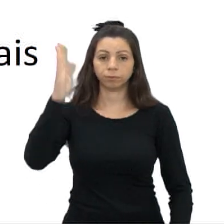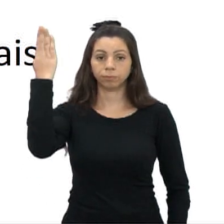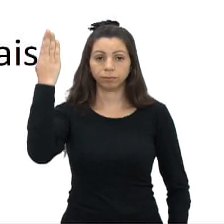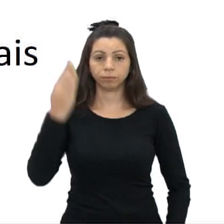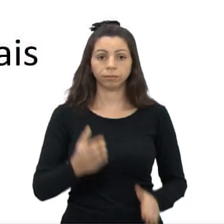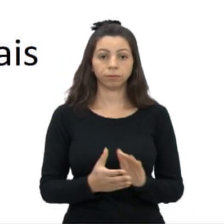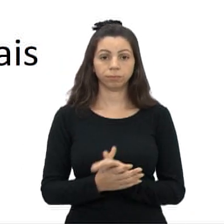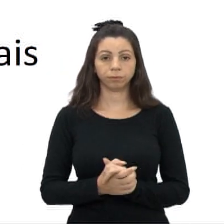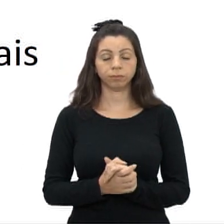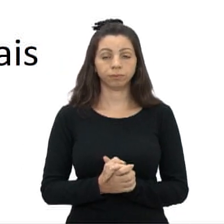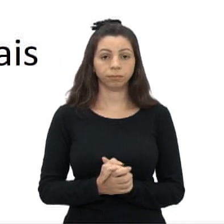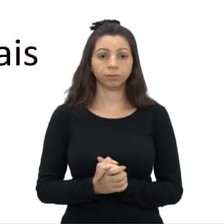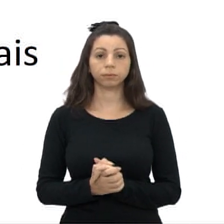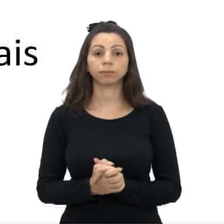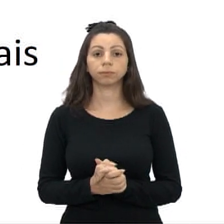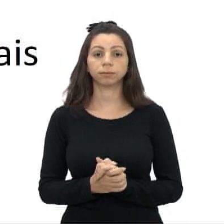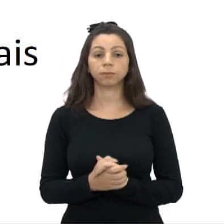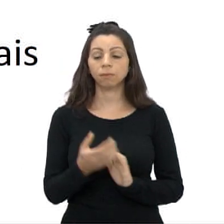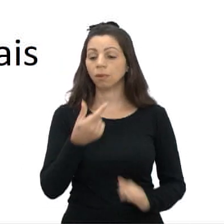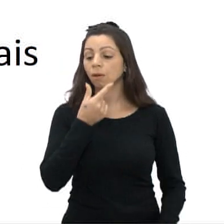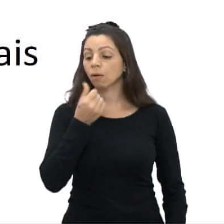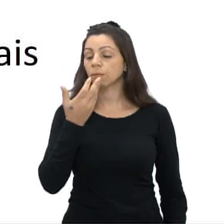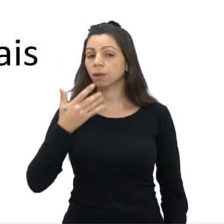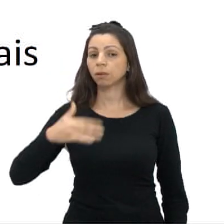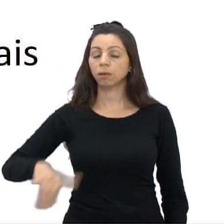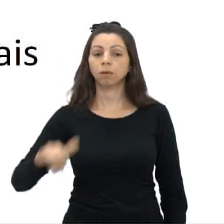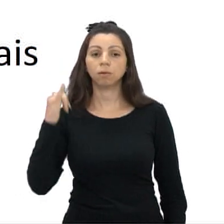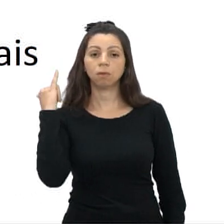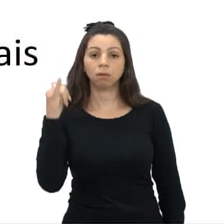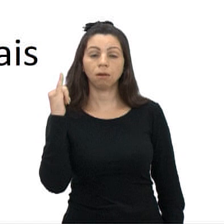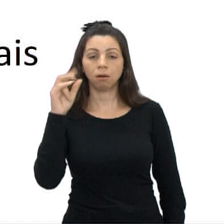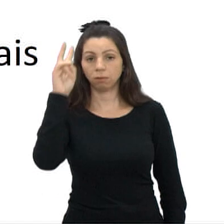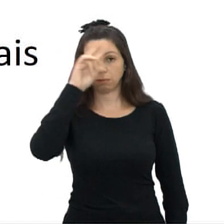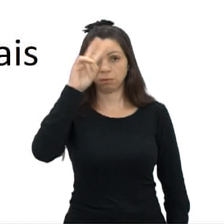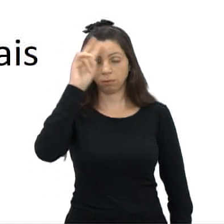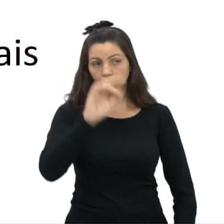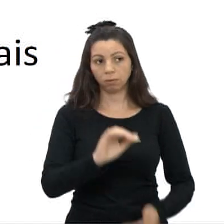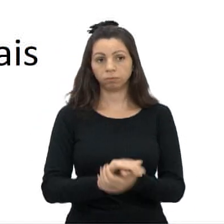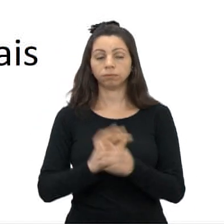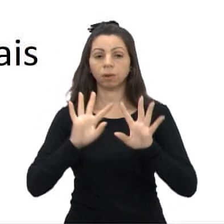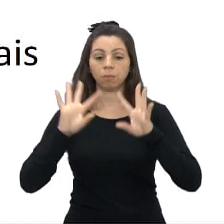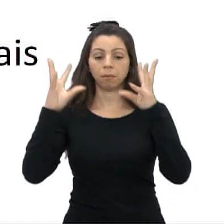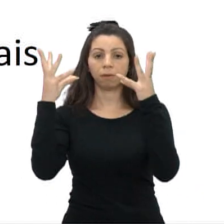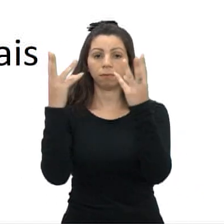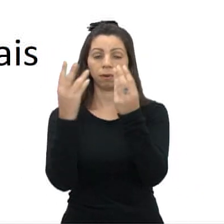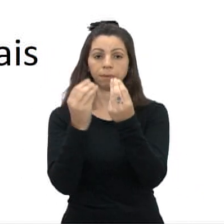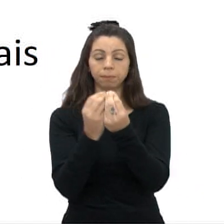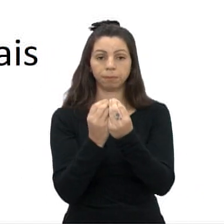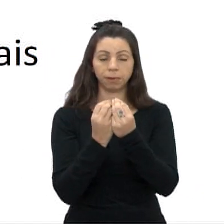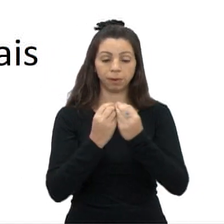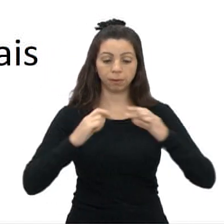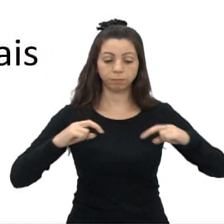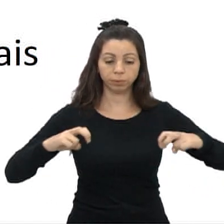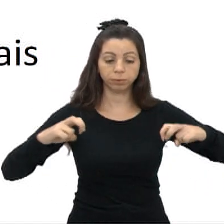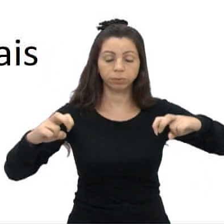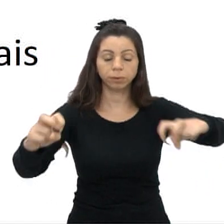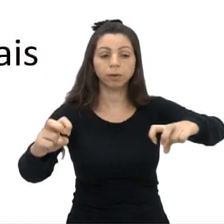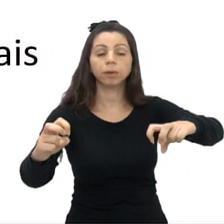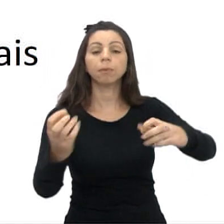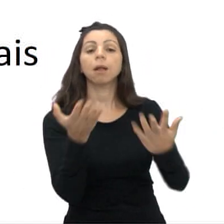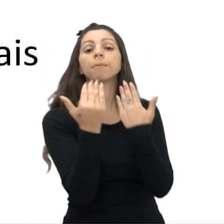imaginando. O menino narra a história. Uma família reunida para jantar e